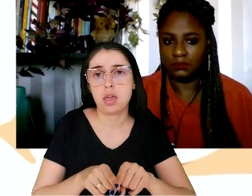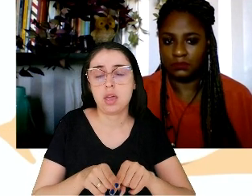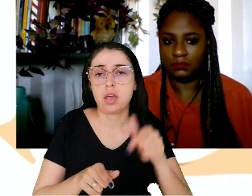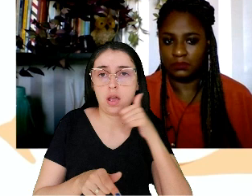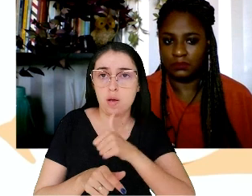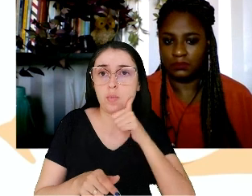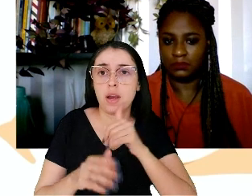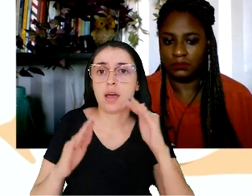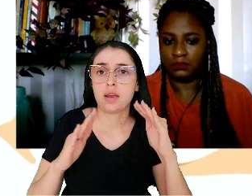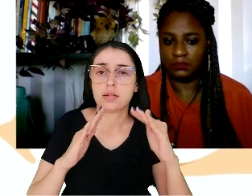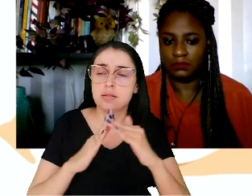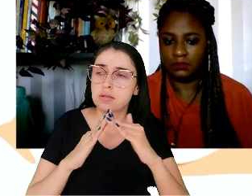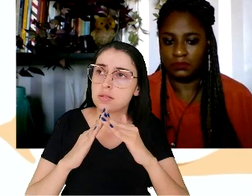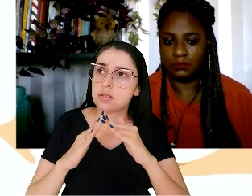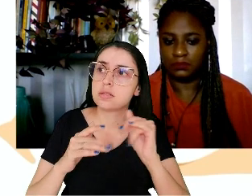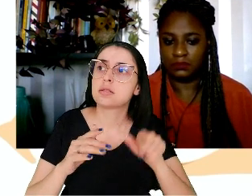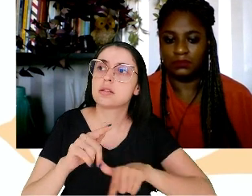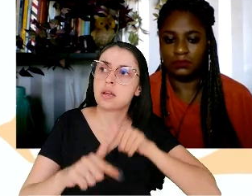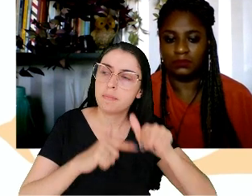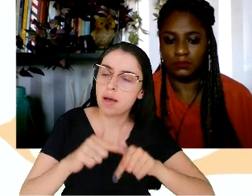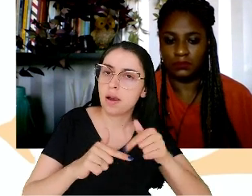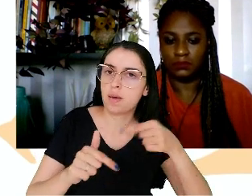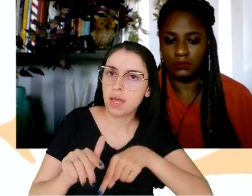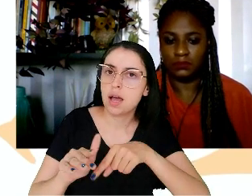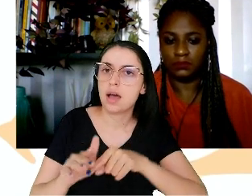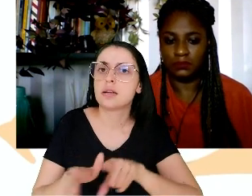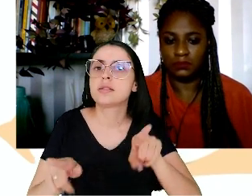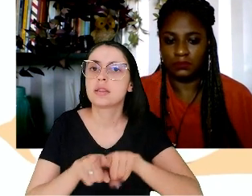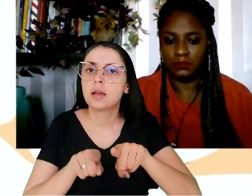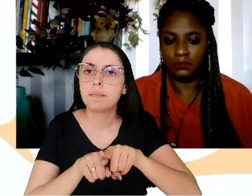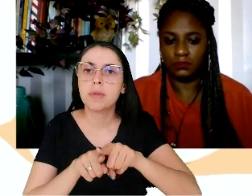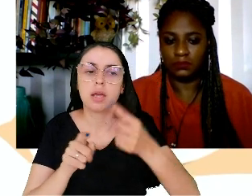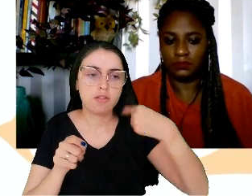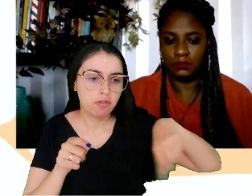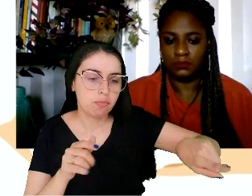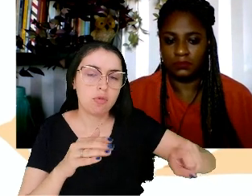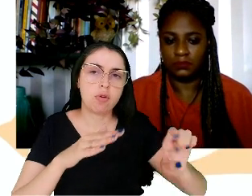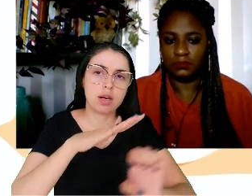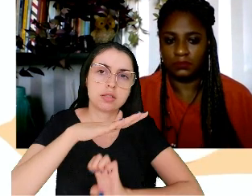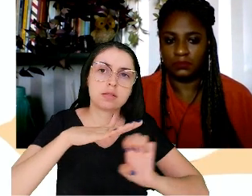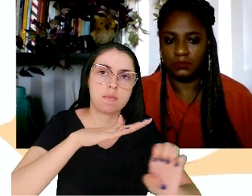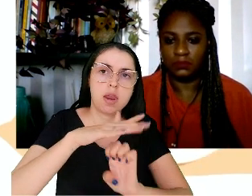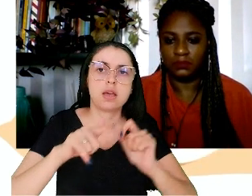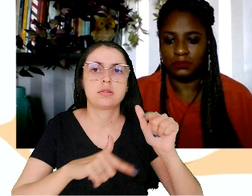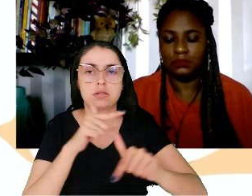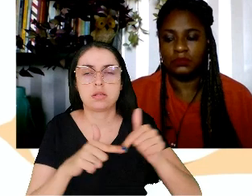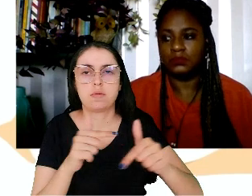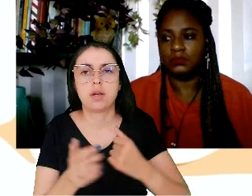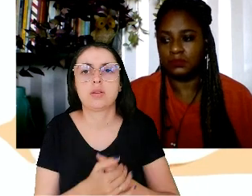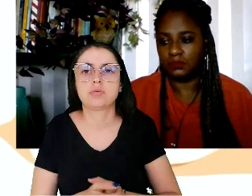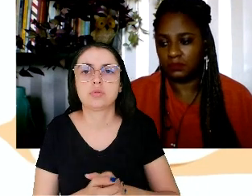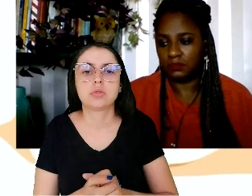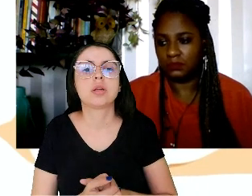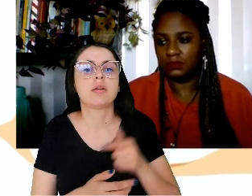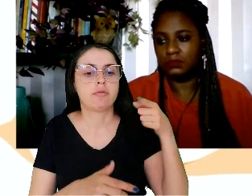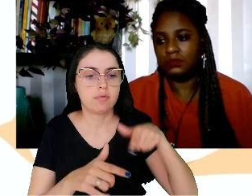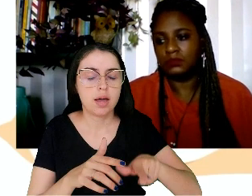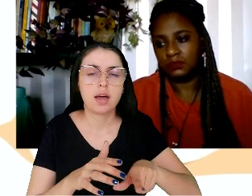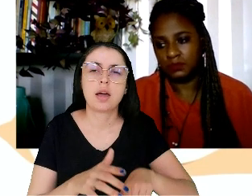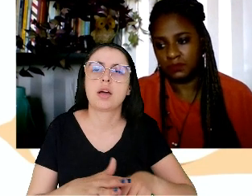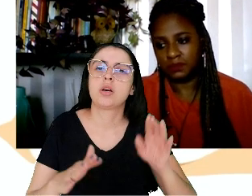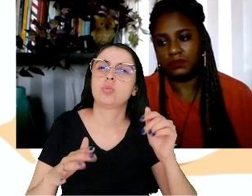Mesmo caso das mulheres que trabalham fora de casa. Então, elas cumprem as